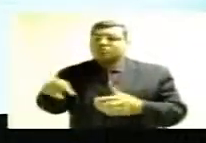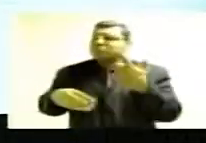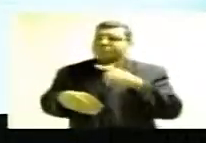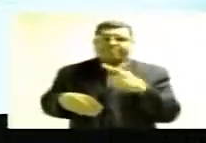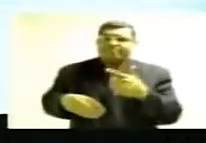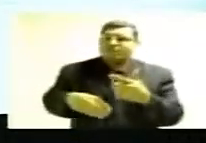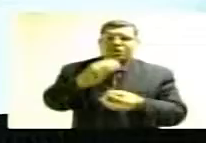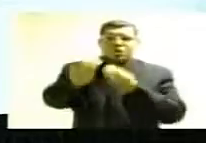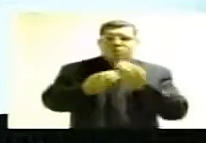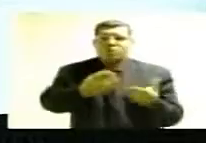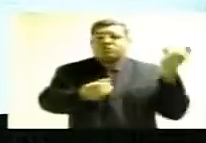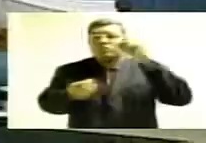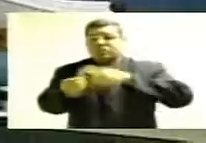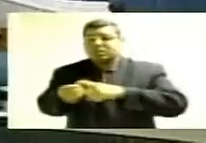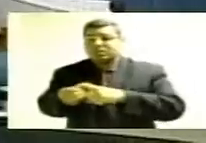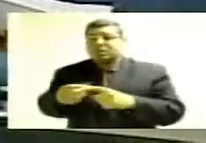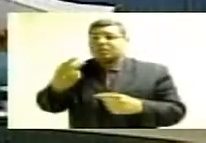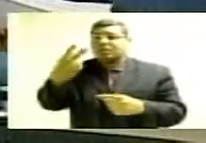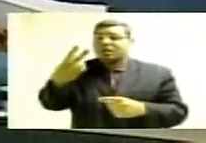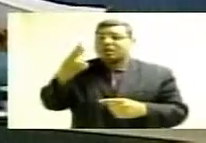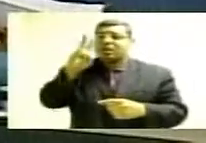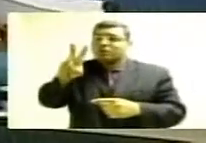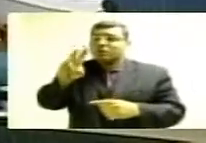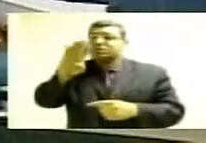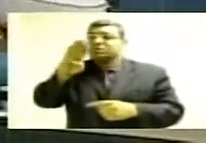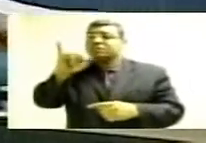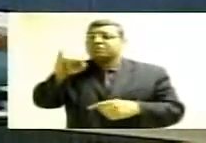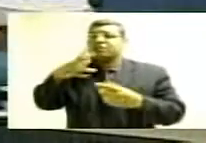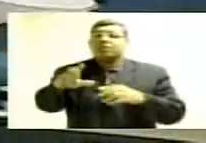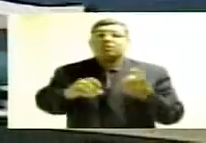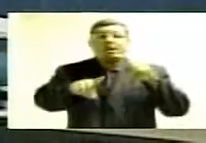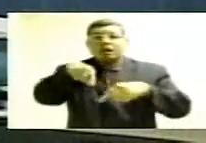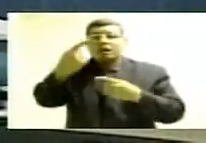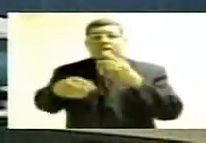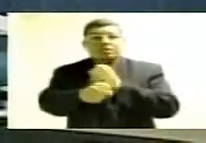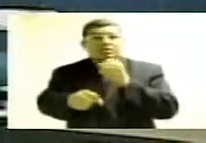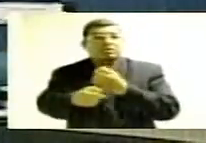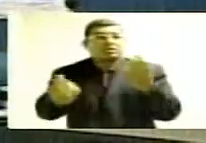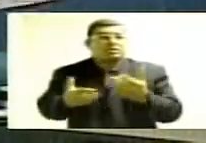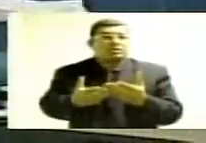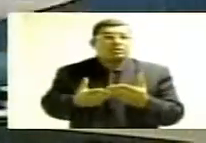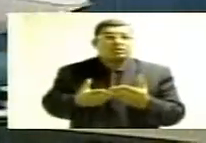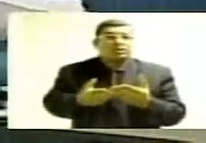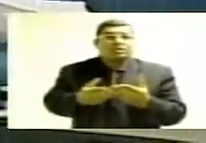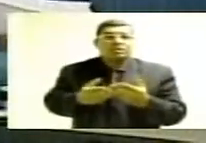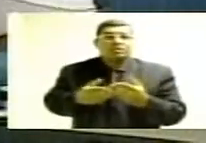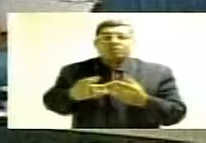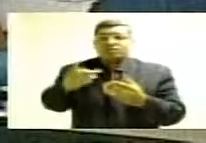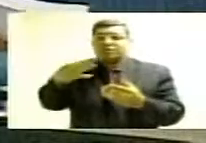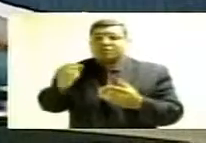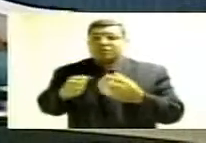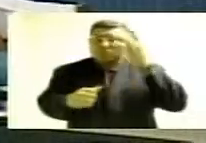não tem como chegar a 2 bi ano que vem. E aí a peça orçamentária vira uma peça